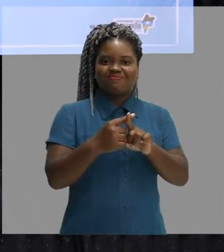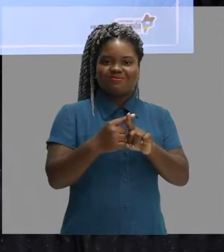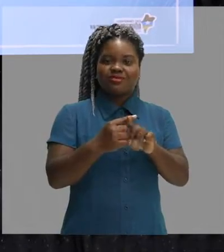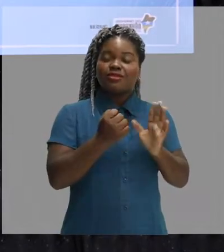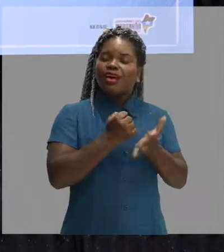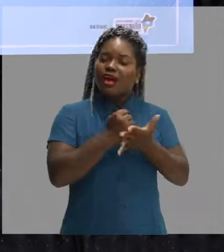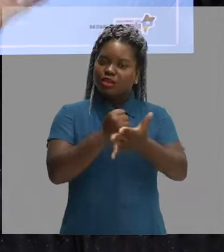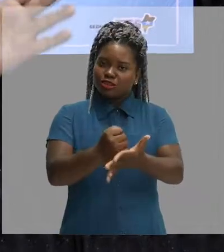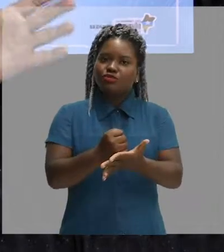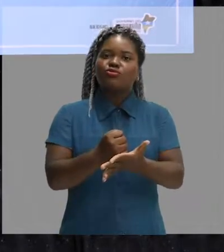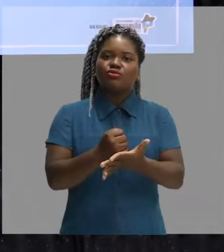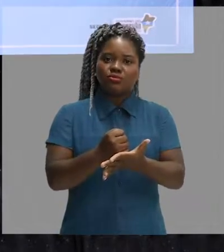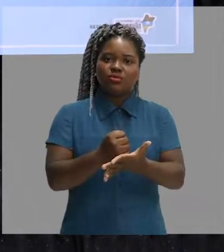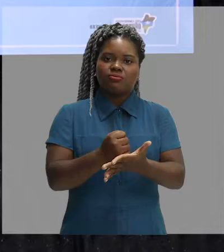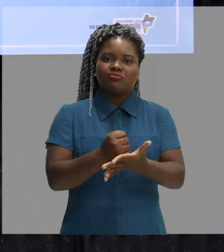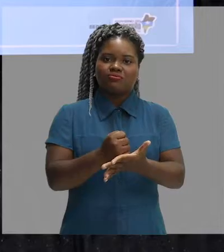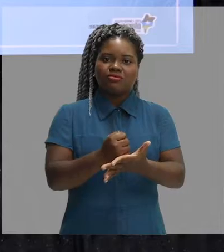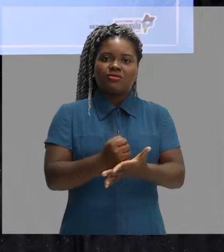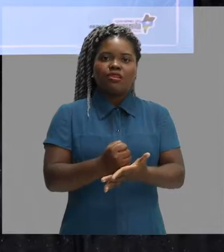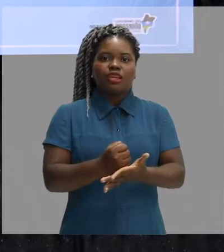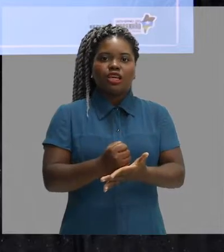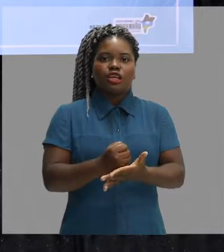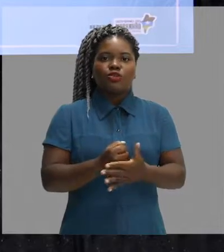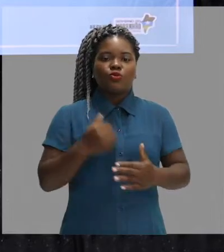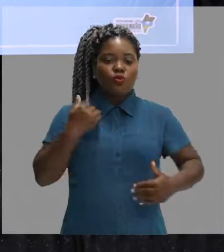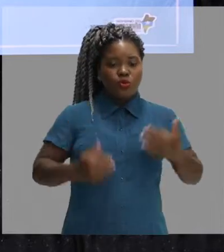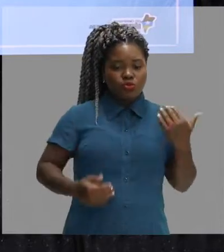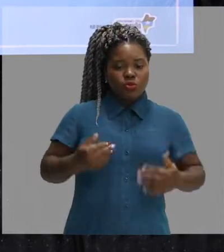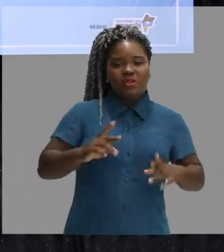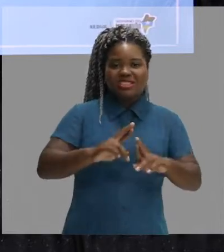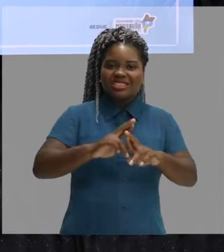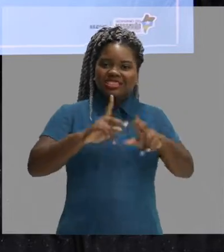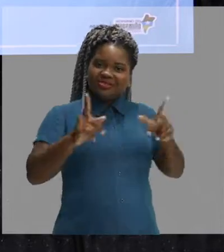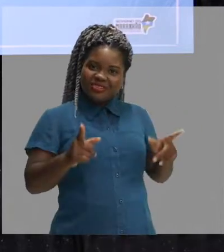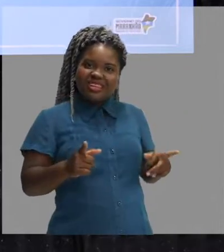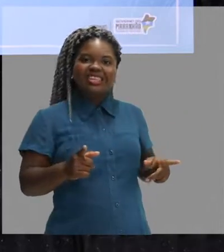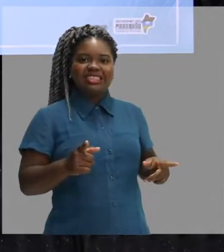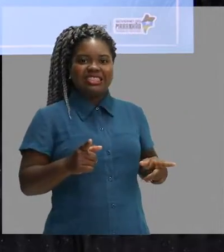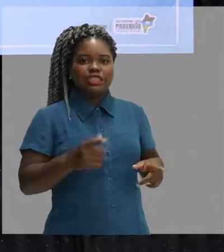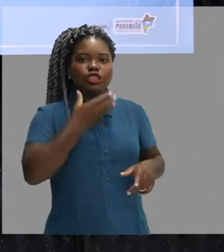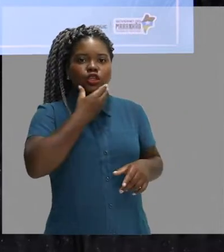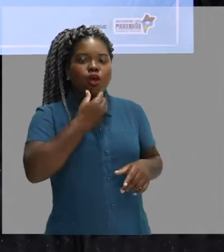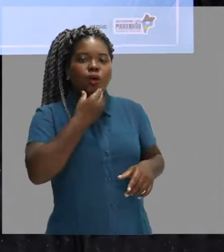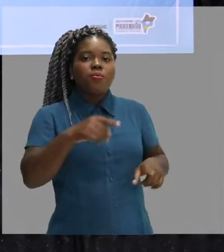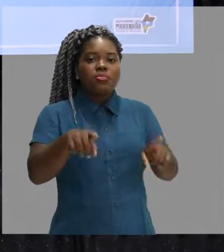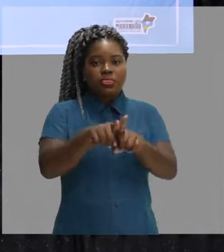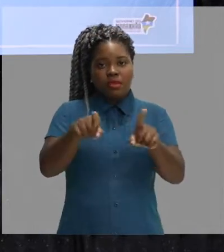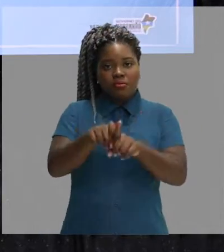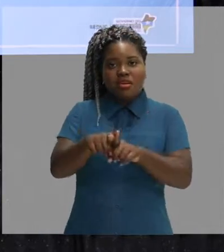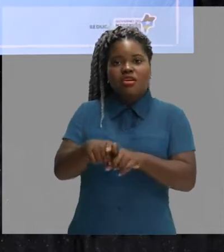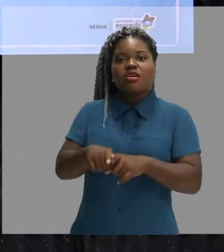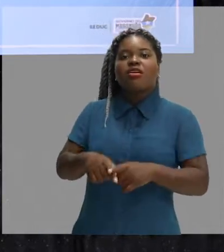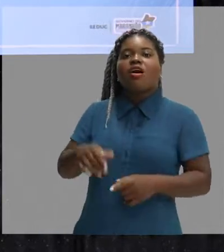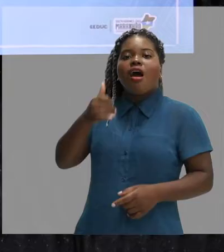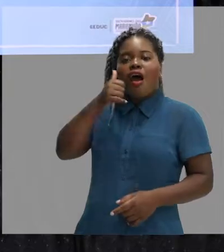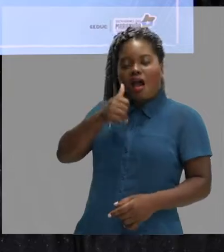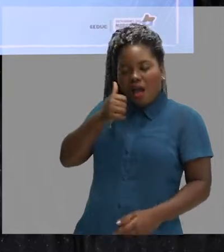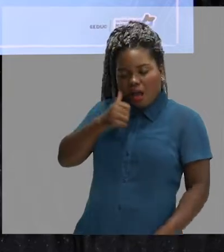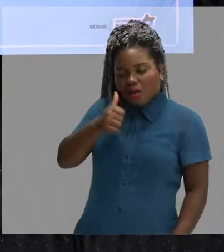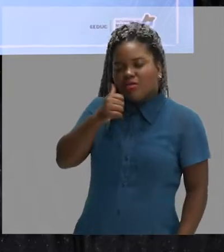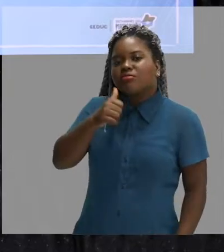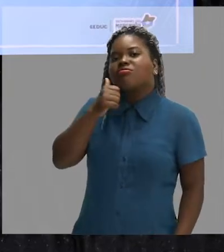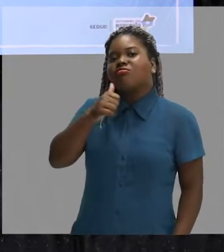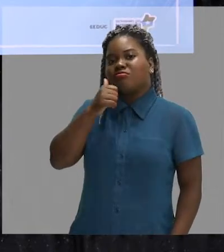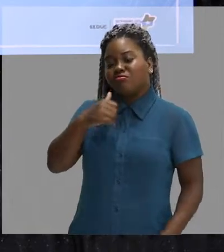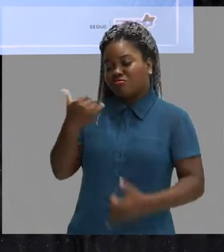universo do comportamento masculino, das brincadeiras de meninos, o universo do comportamento feminino, das